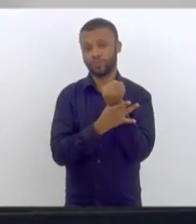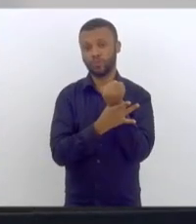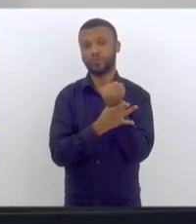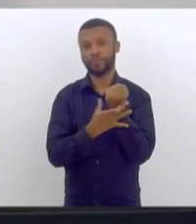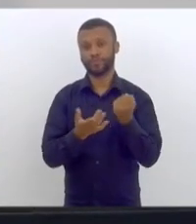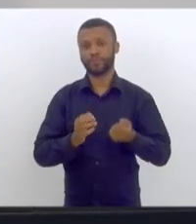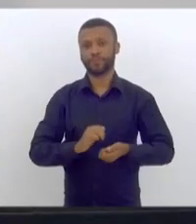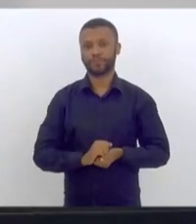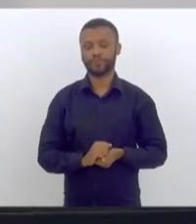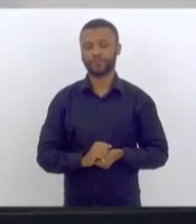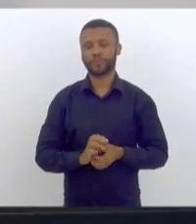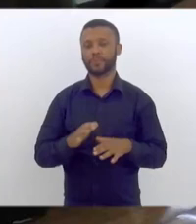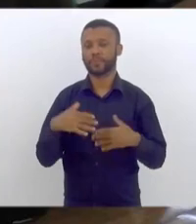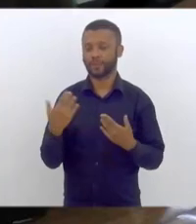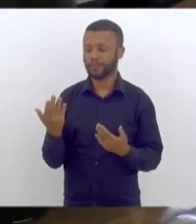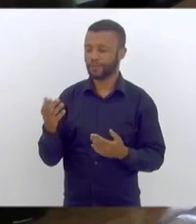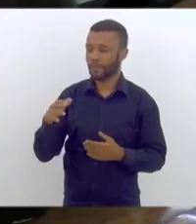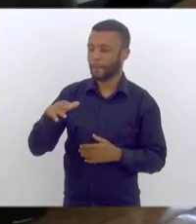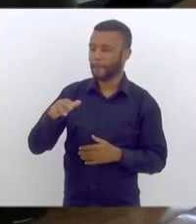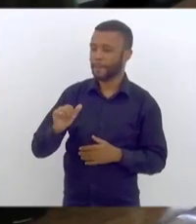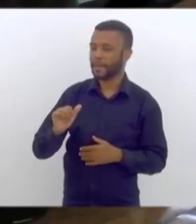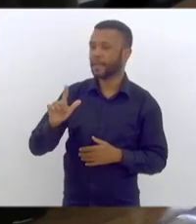Milena e